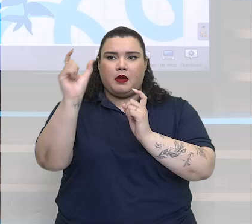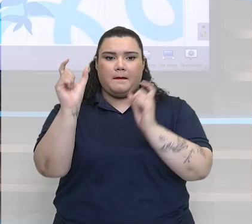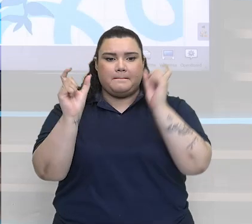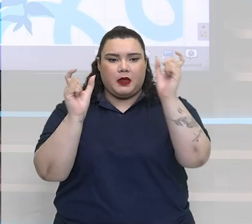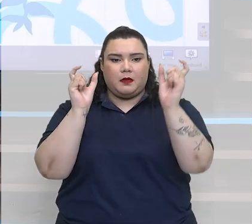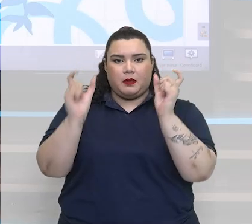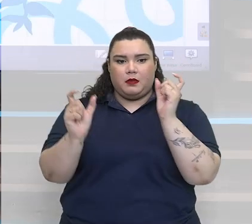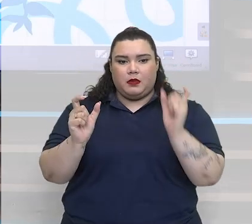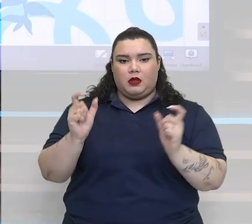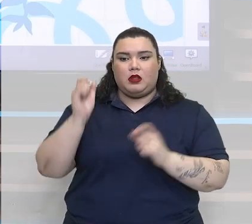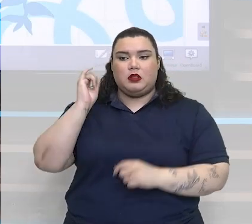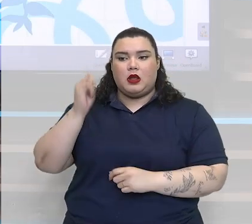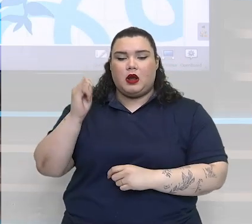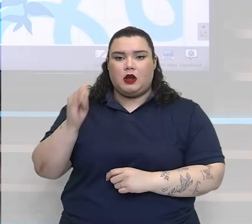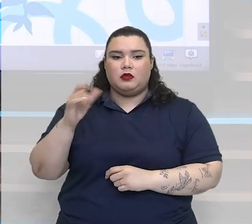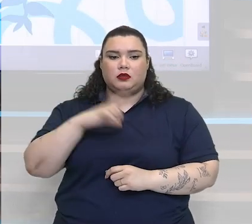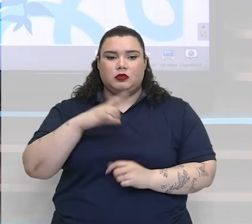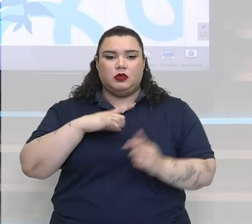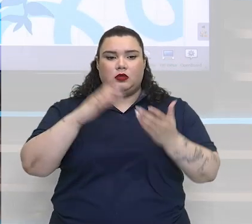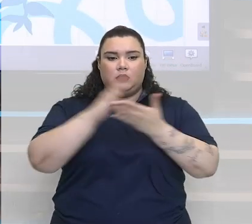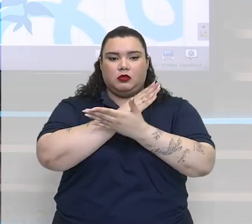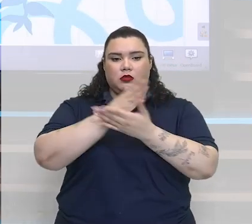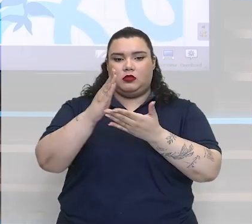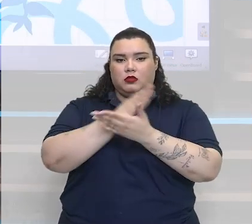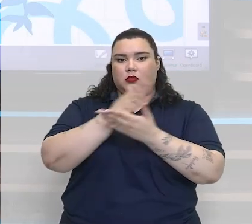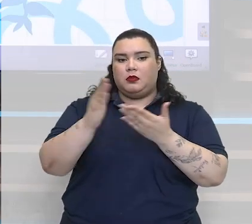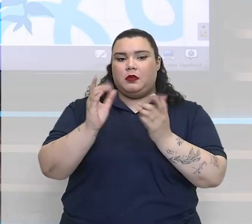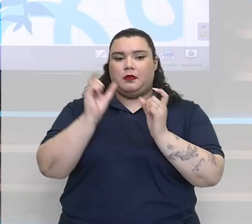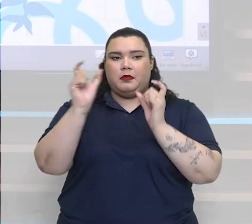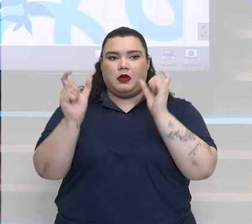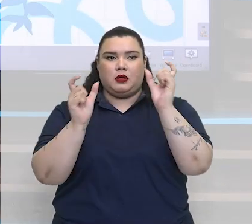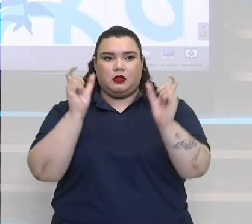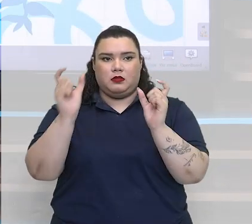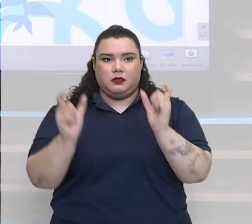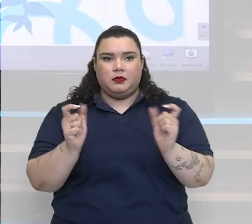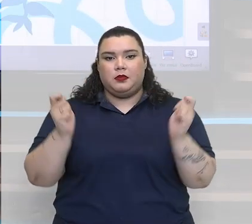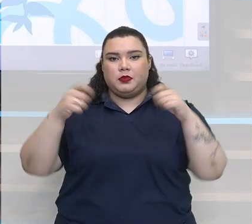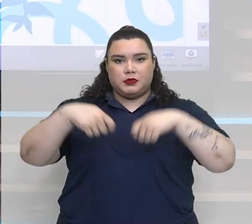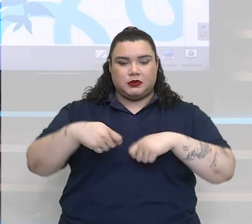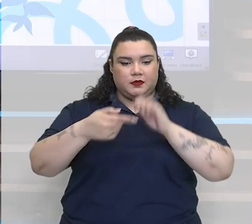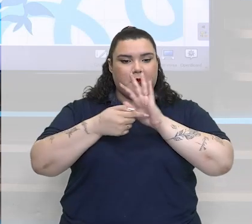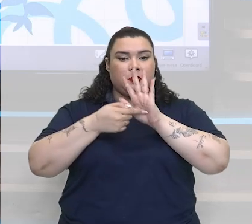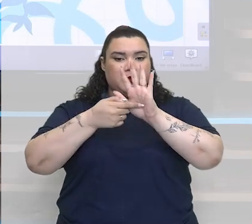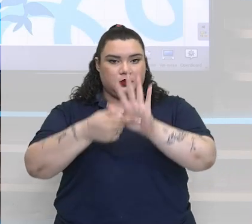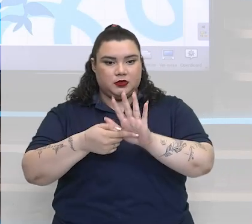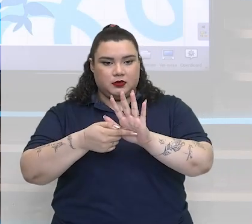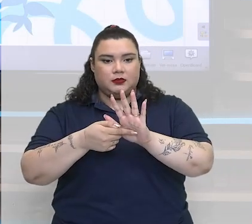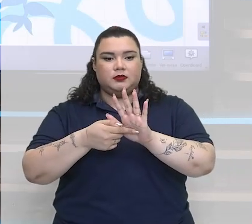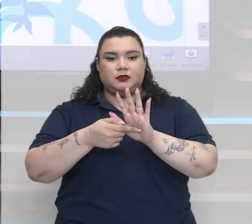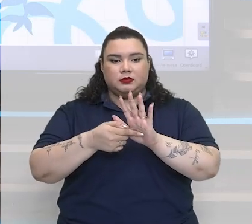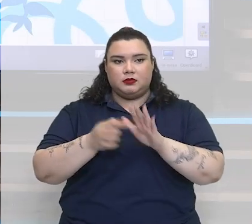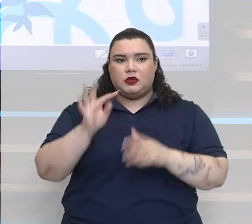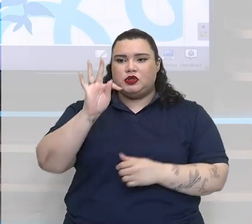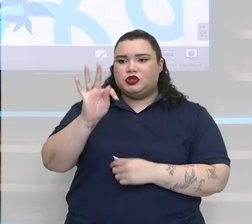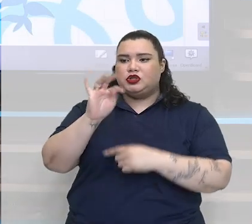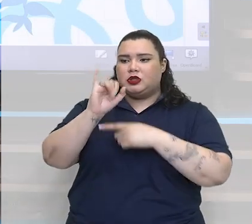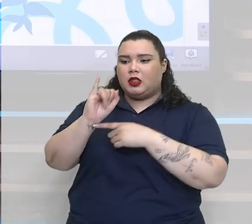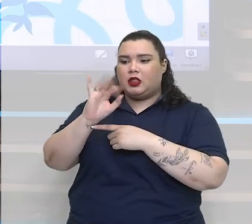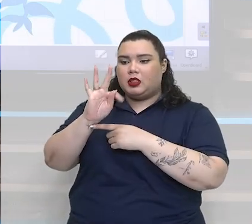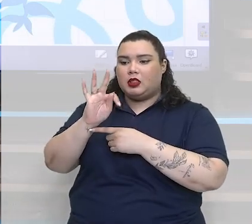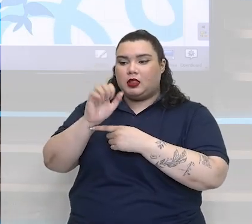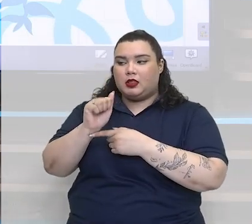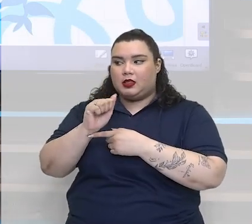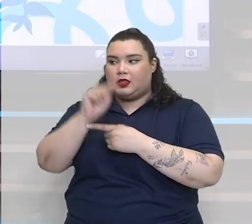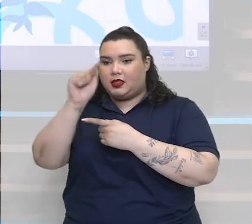O narrador frisou algumas palavras que nós podemos destacar para você. Titânico,